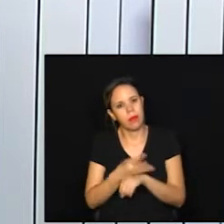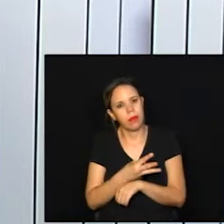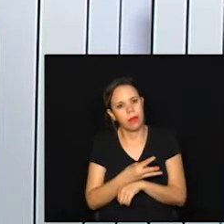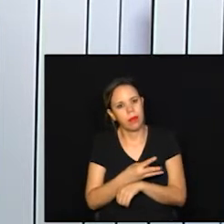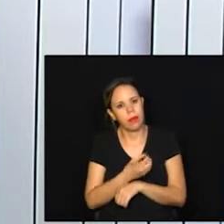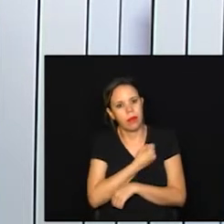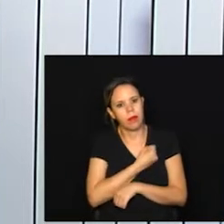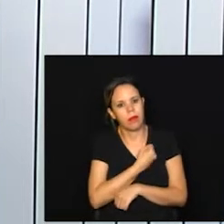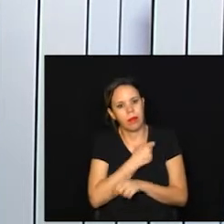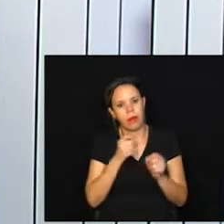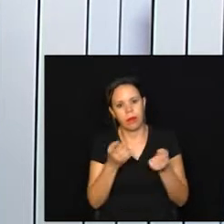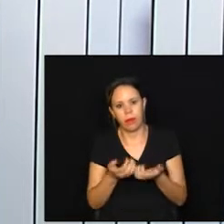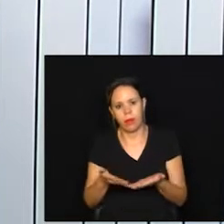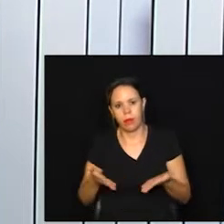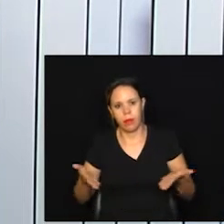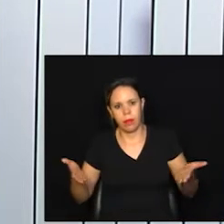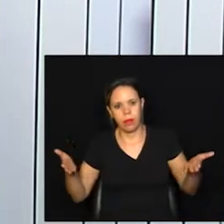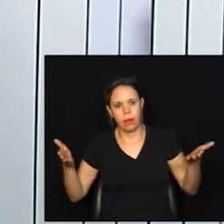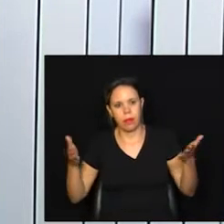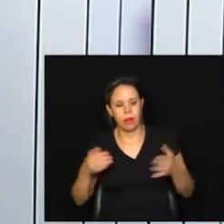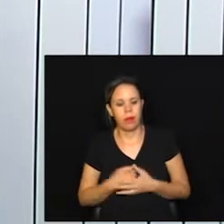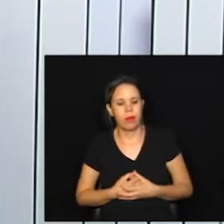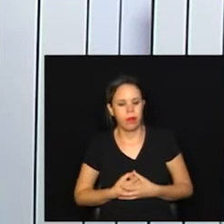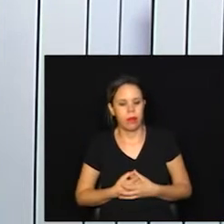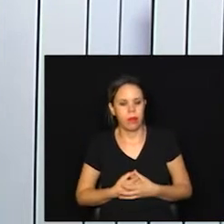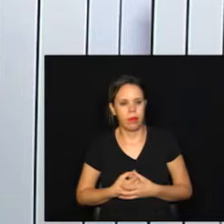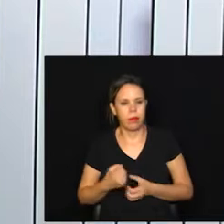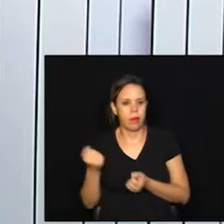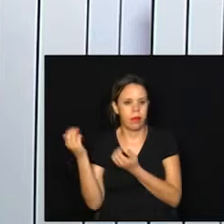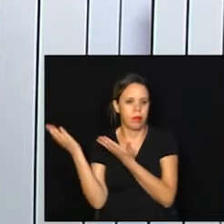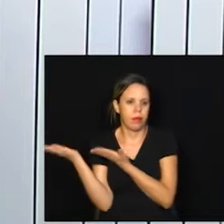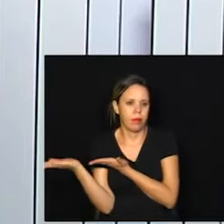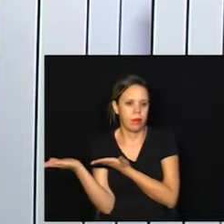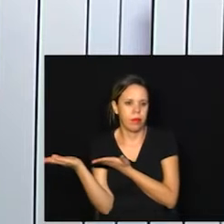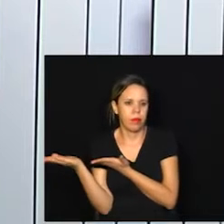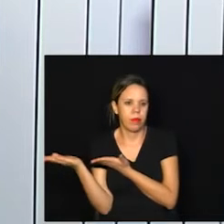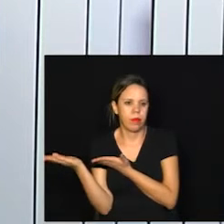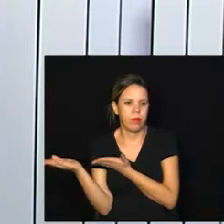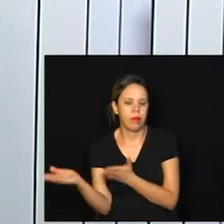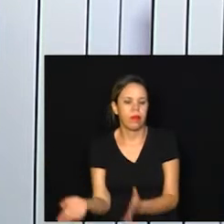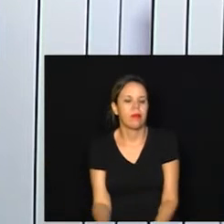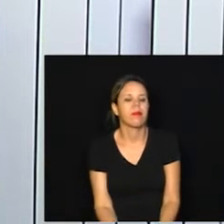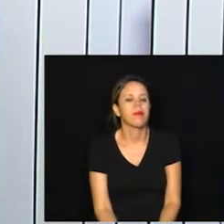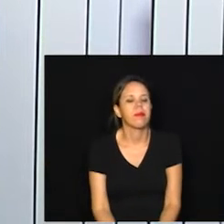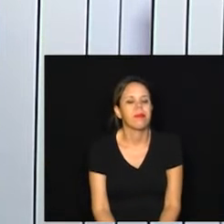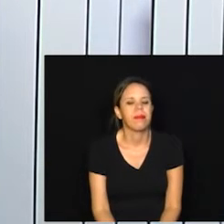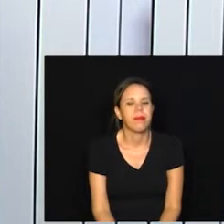gente, o número está aqui embaixo da sua tela. 19 é o nosso DDD,